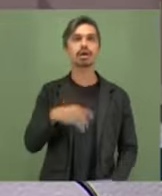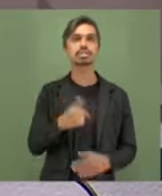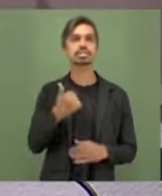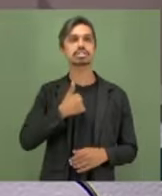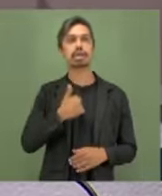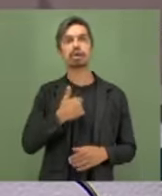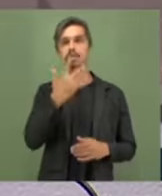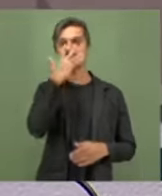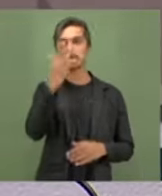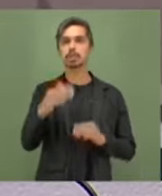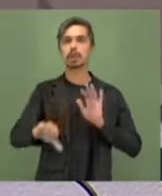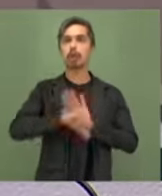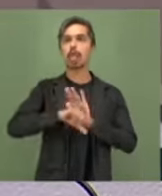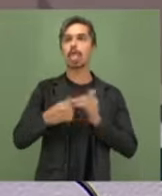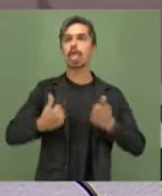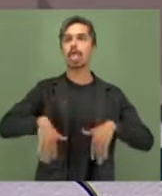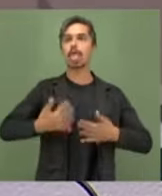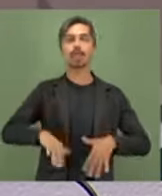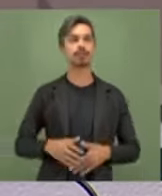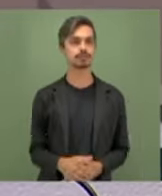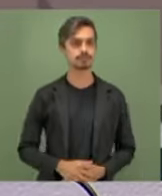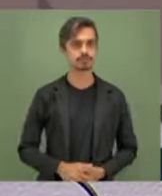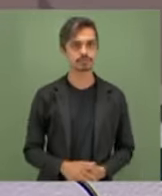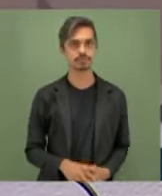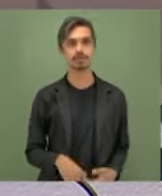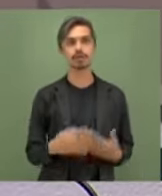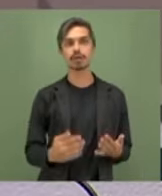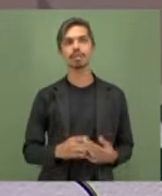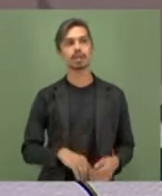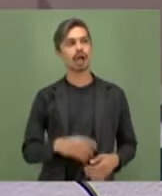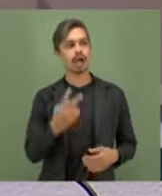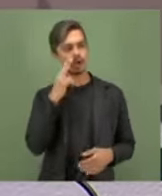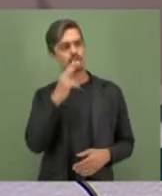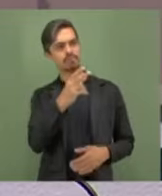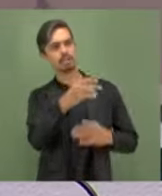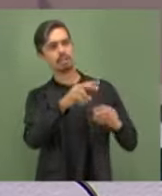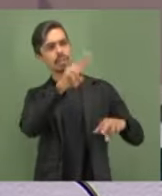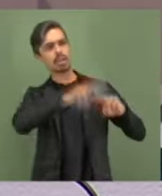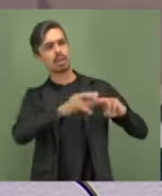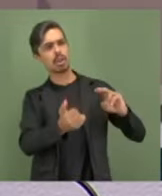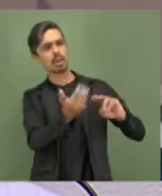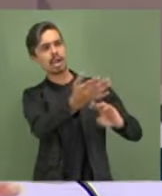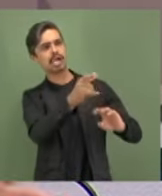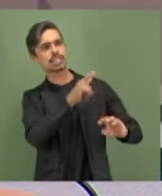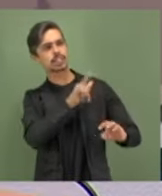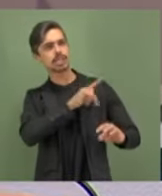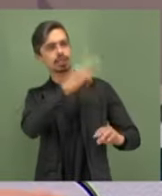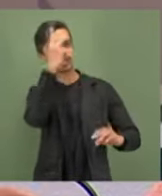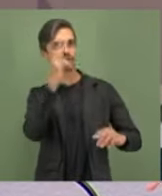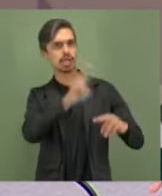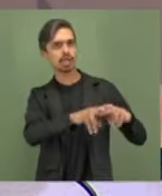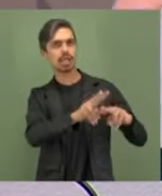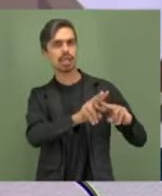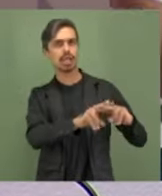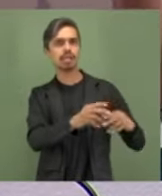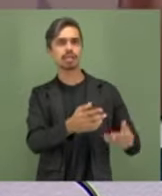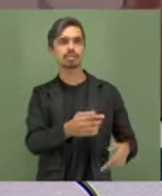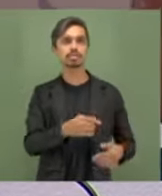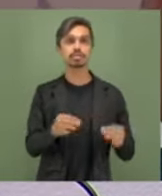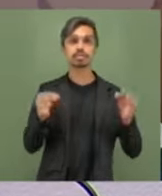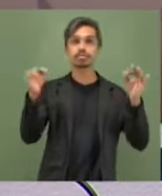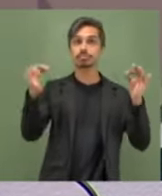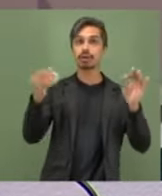sala onde se tiram as fotografias de lado e de frente onde estão os criminosos. Acabado de chegar a um país como o Brasil. Está aqui